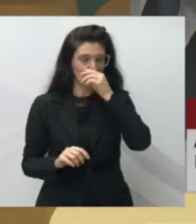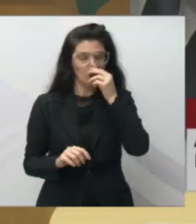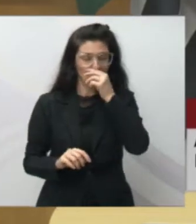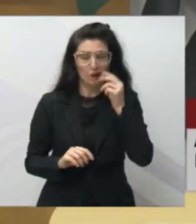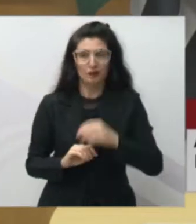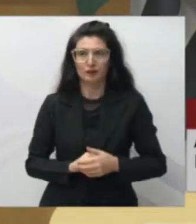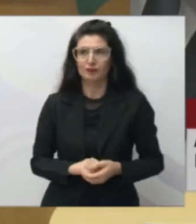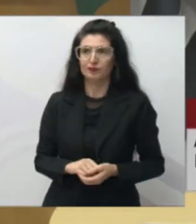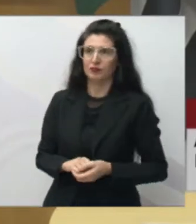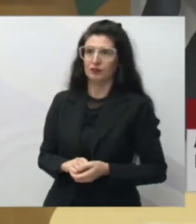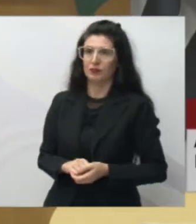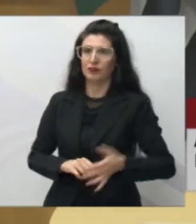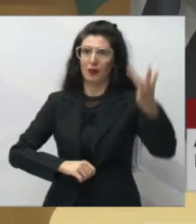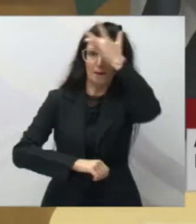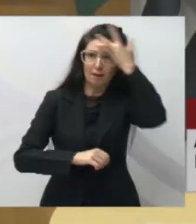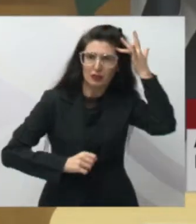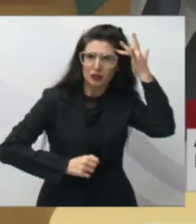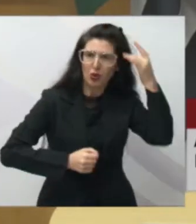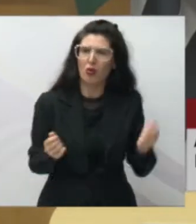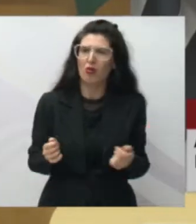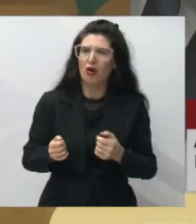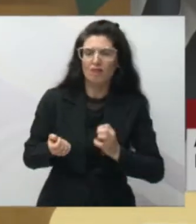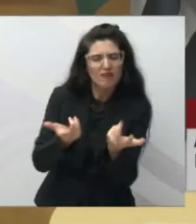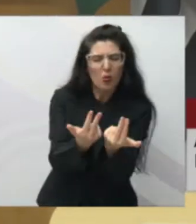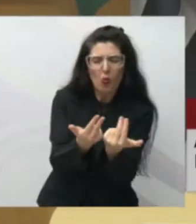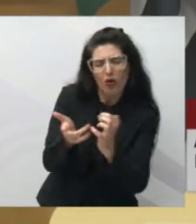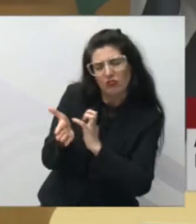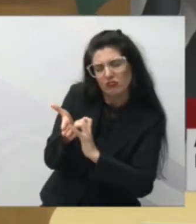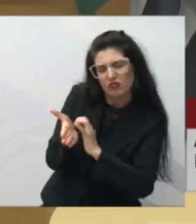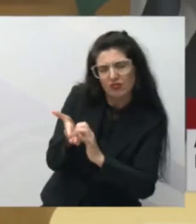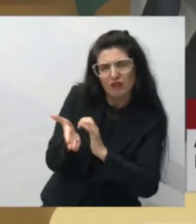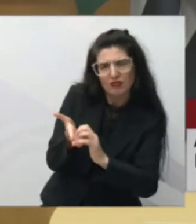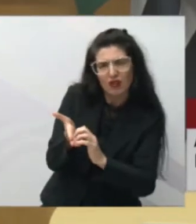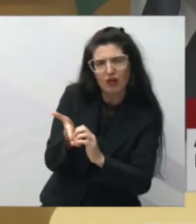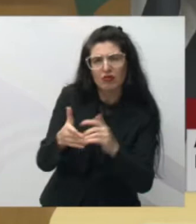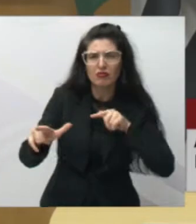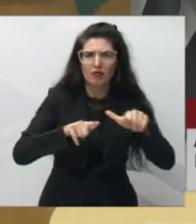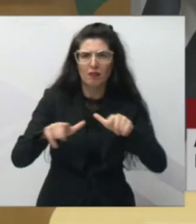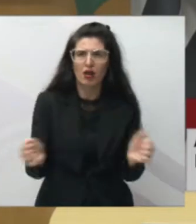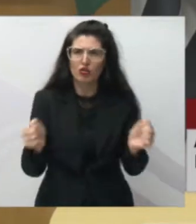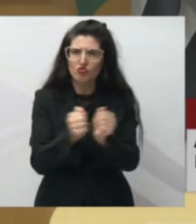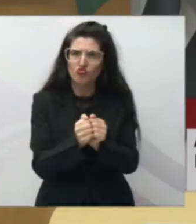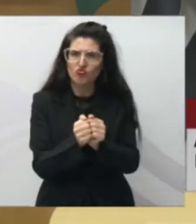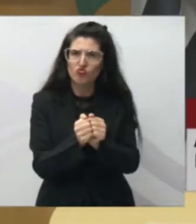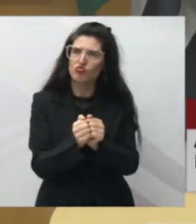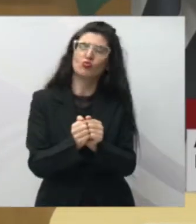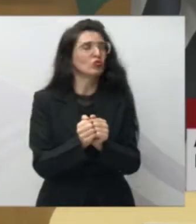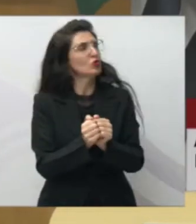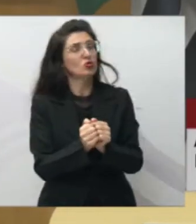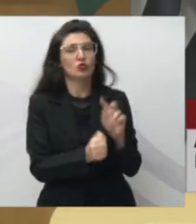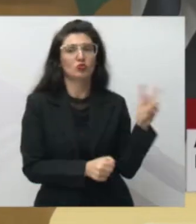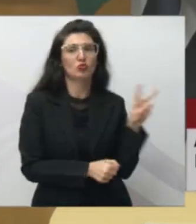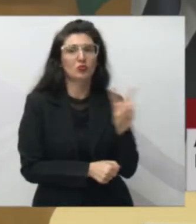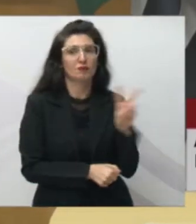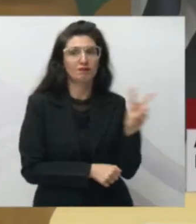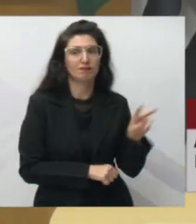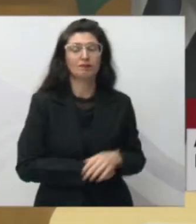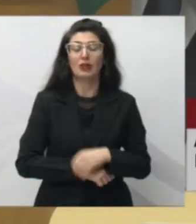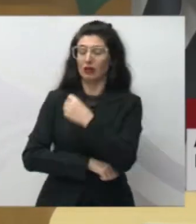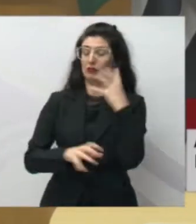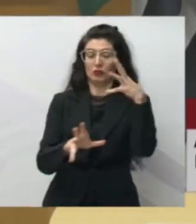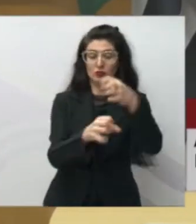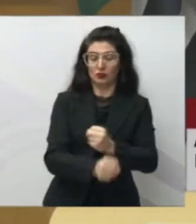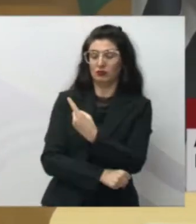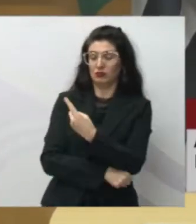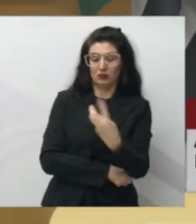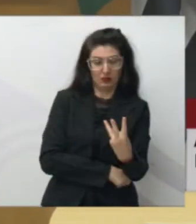lotação do cargo de assessor político da Câmara Municipal, em um montante de 13 cargos,